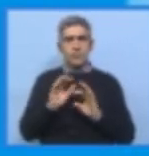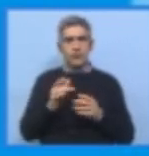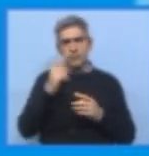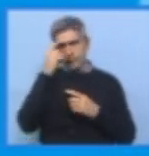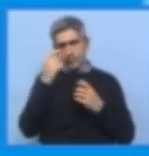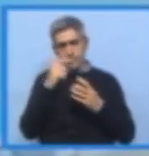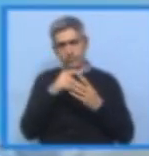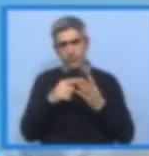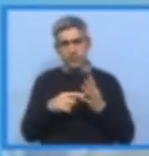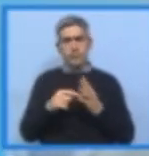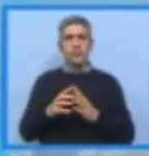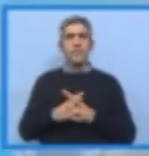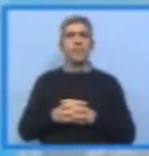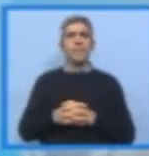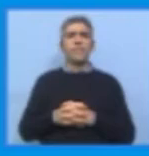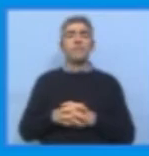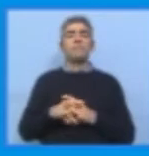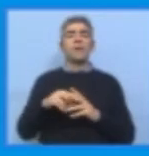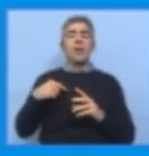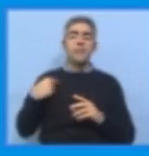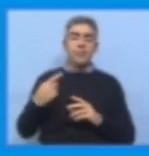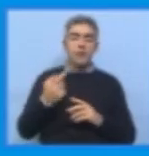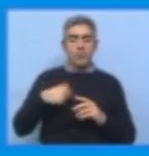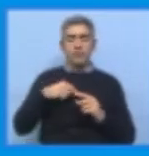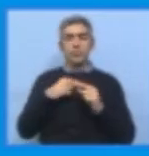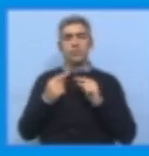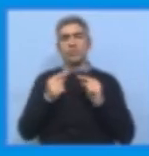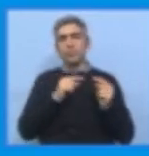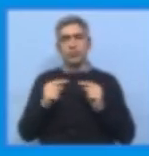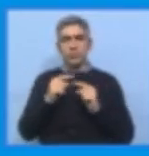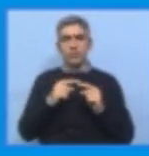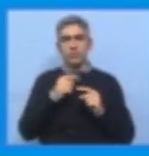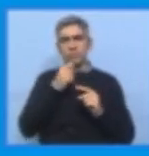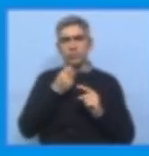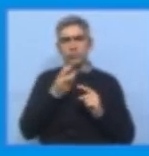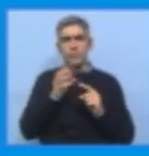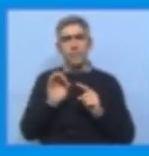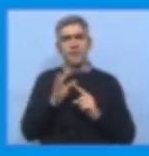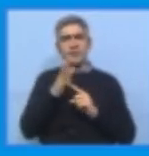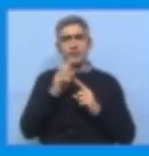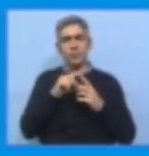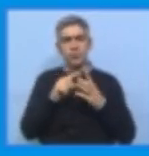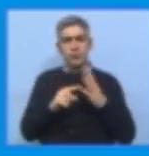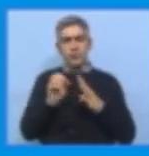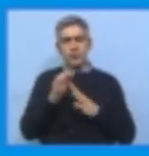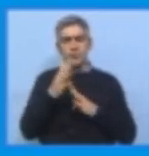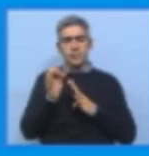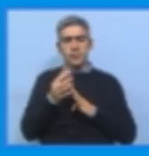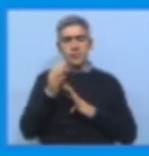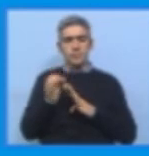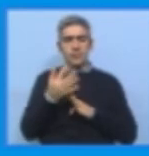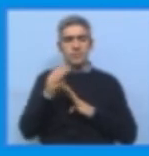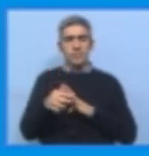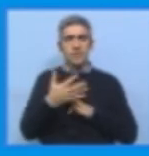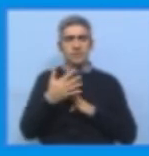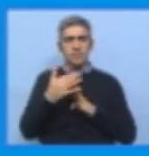ponderar isso. E, portanto, no dia-a-dia nós discutimos, usamos muito esses 4 princípios, quanto a mim têm sempre as